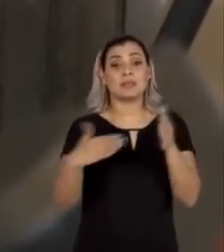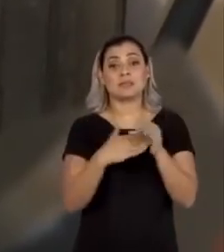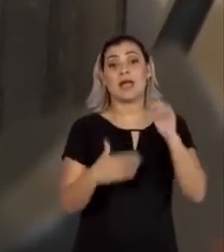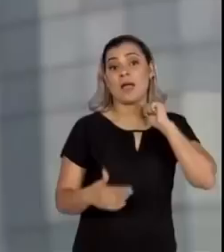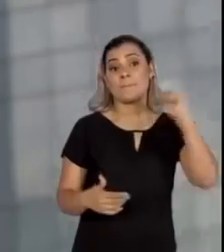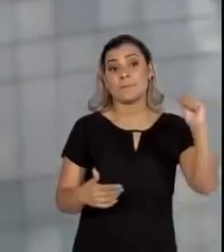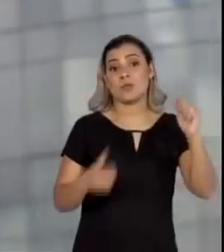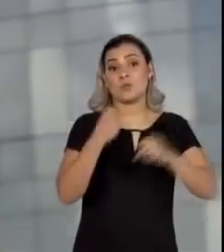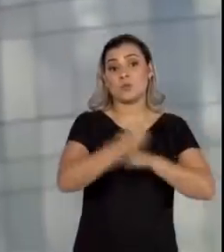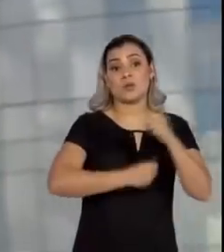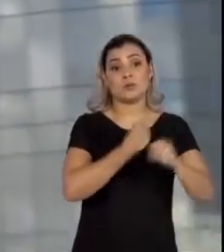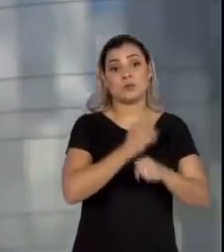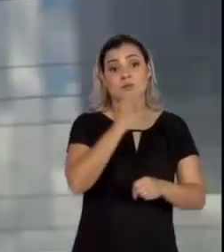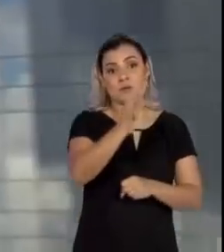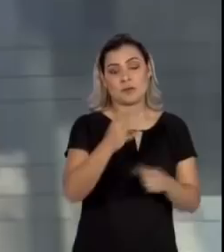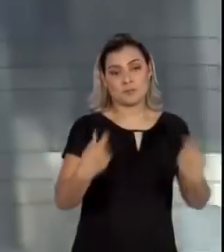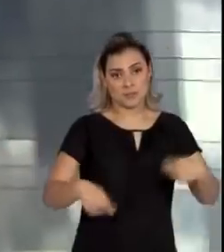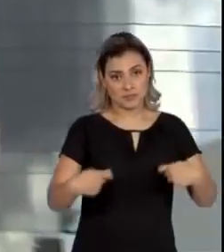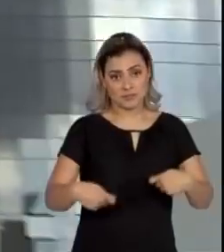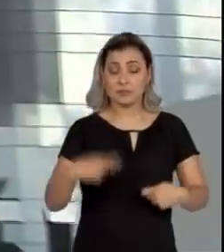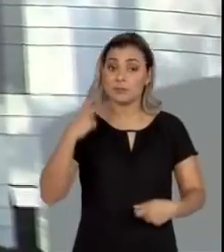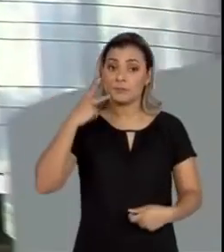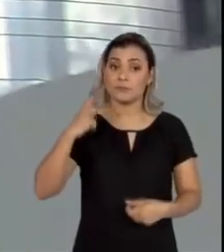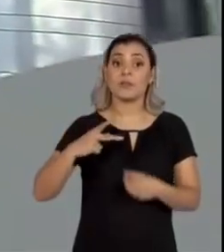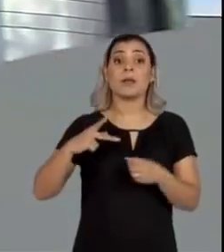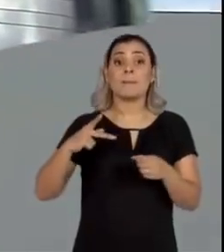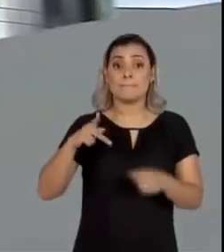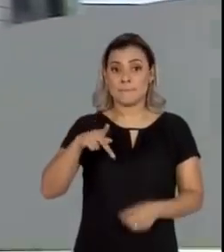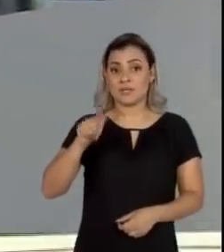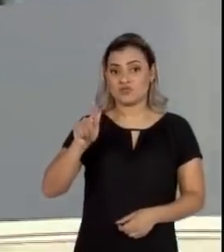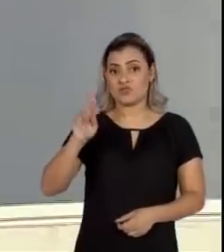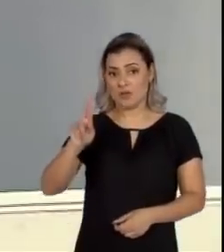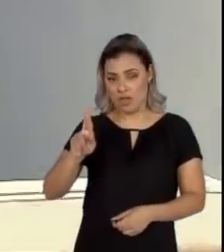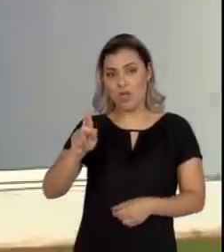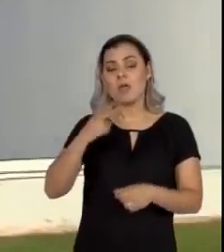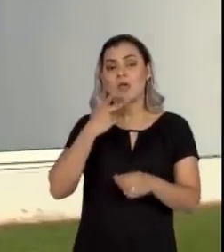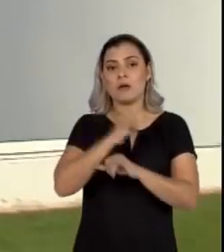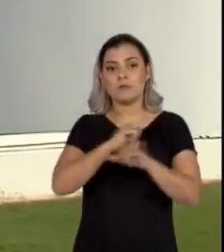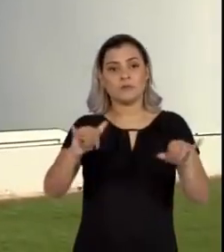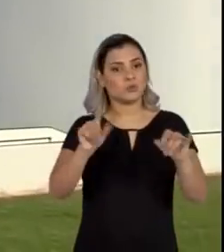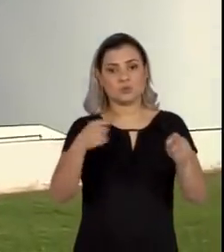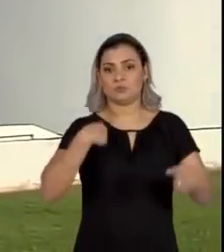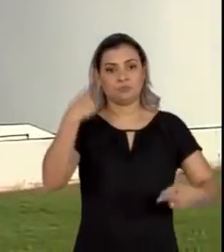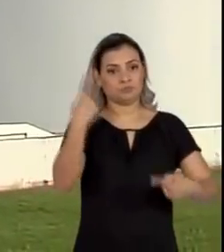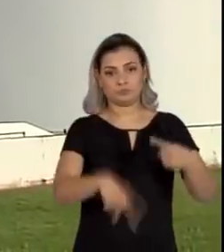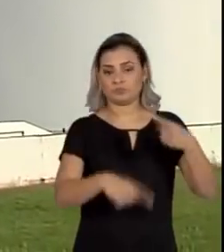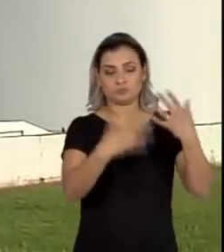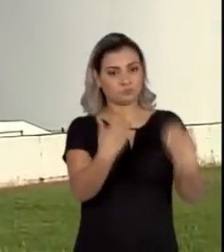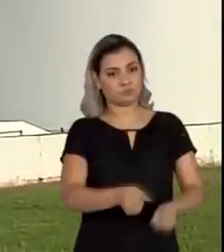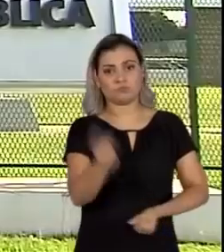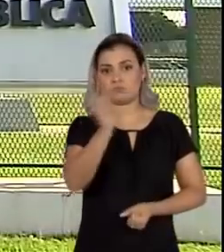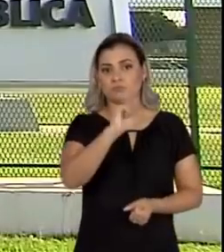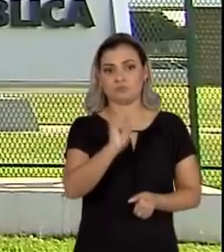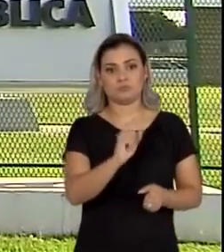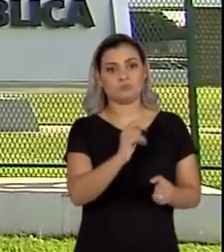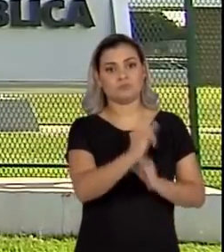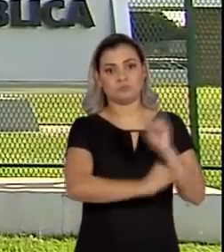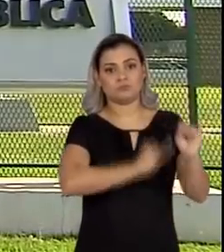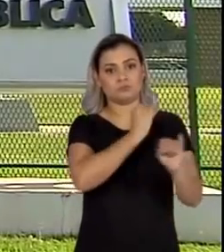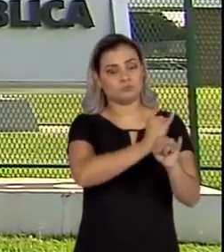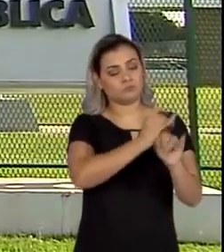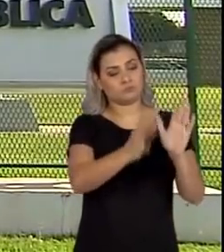do ano que vem. A Procuradoria-Geral da República deu parecer contrário ao uso das assinaturas digitais,